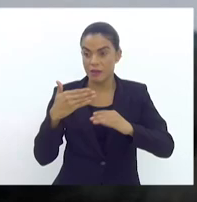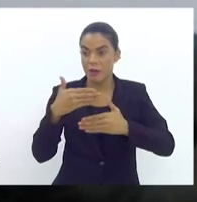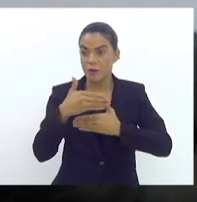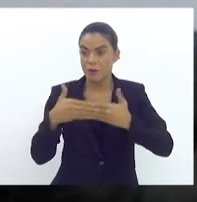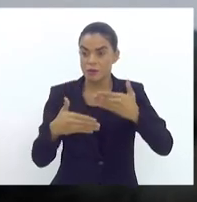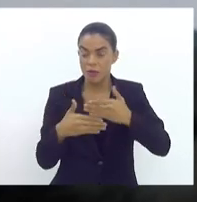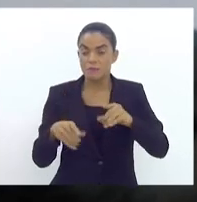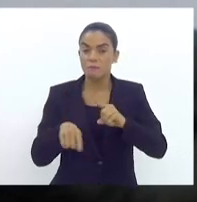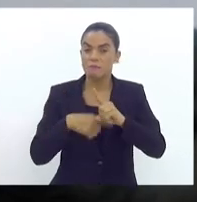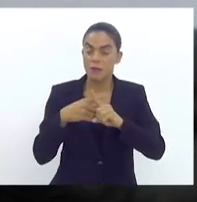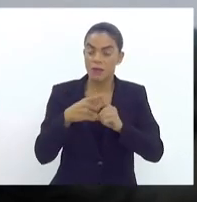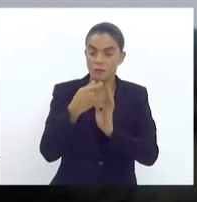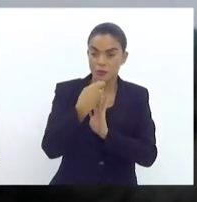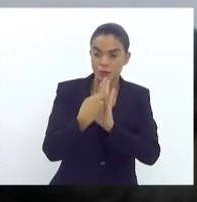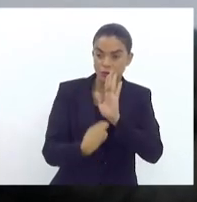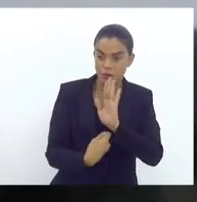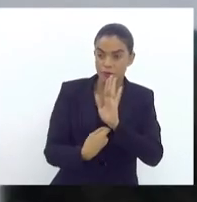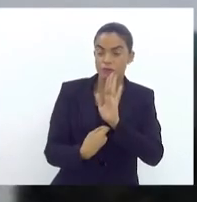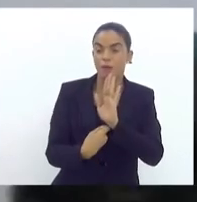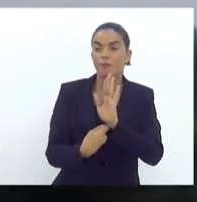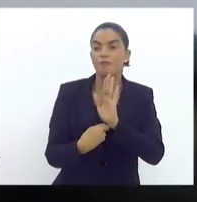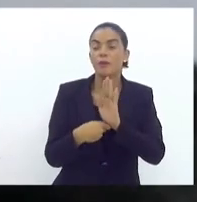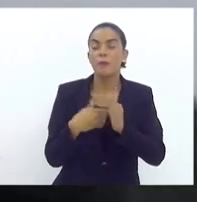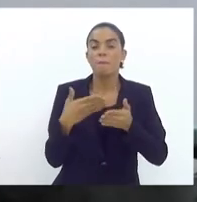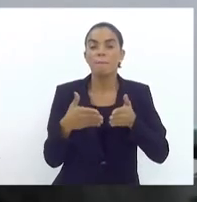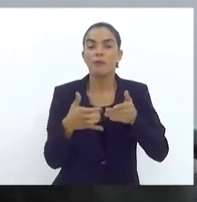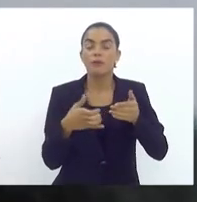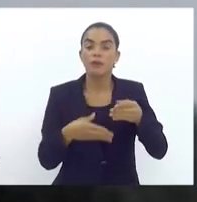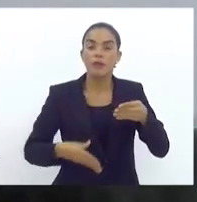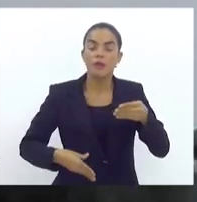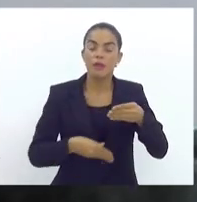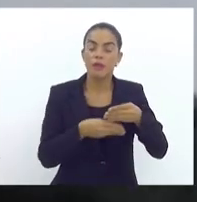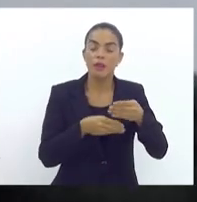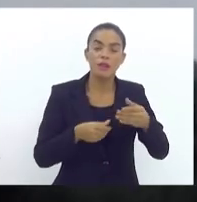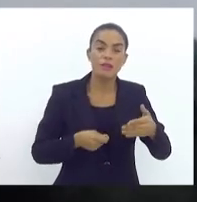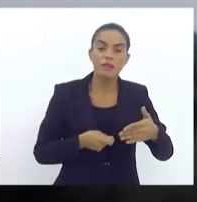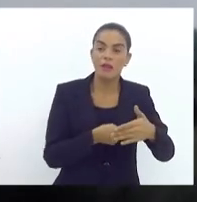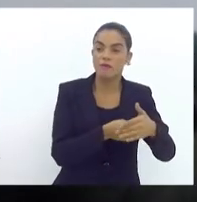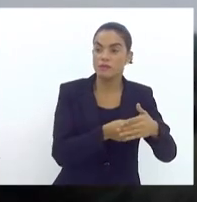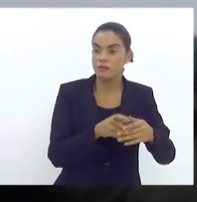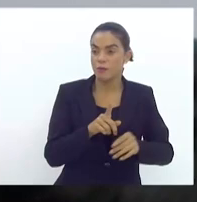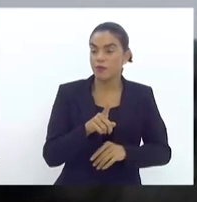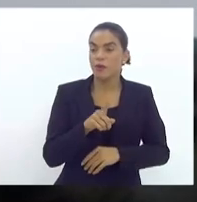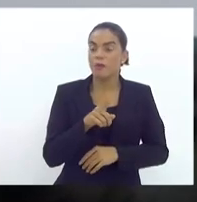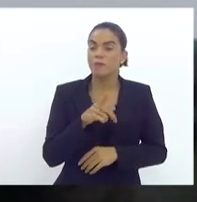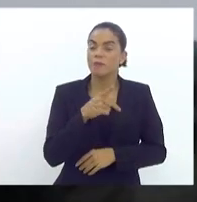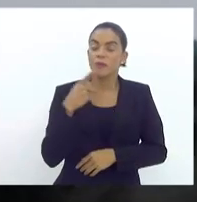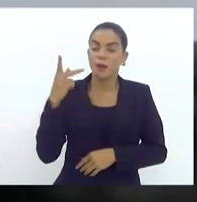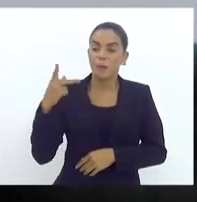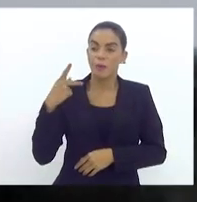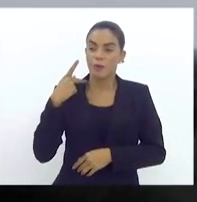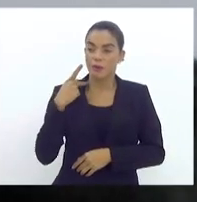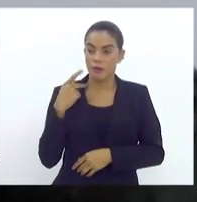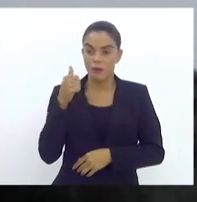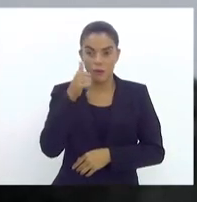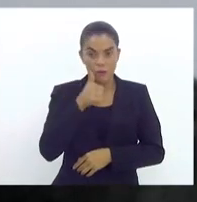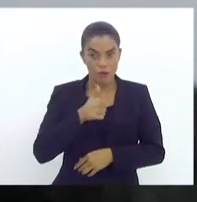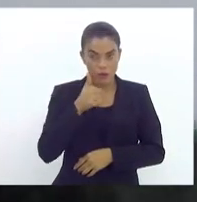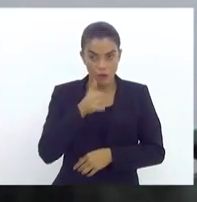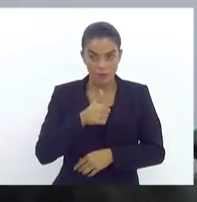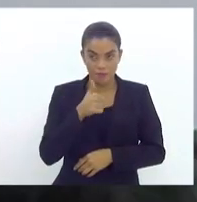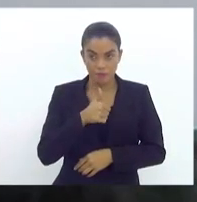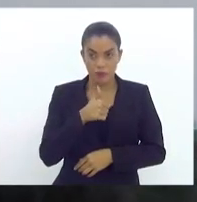isso por escrito é a gente pedir a intervenção da procuradoria da Mulher junta as comissões temáticas